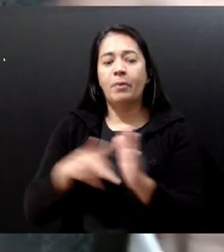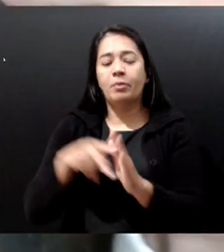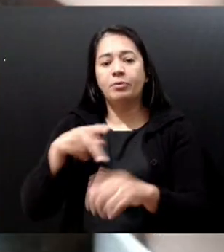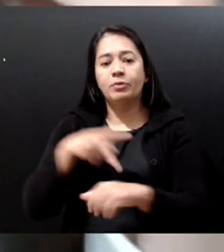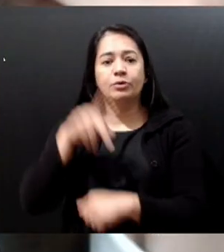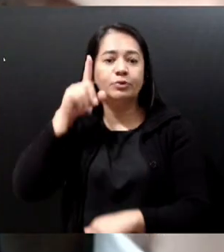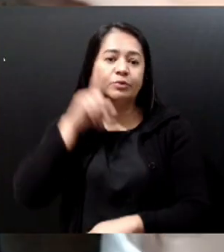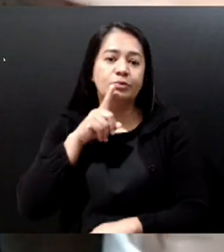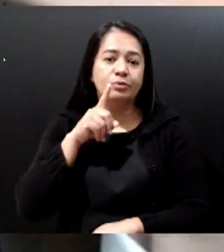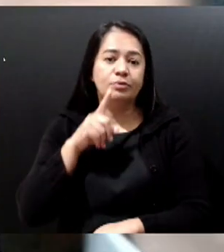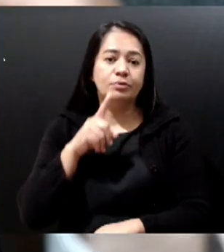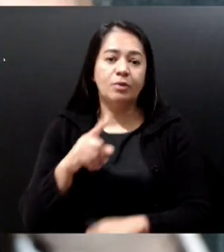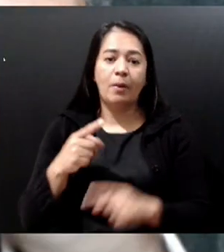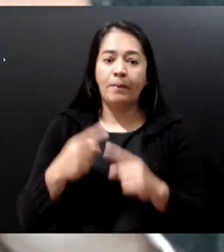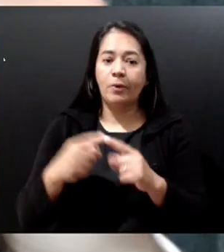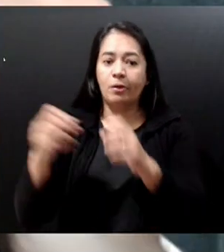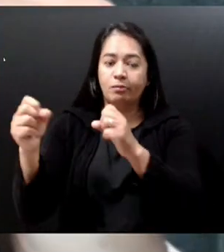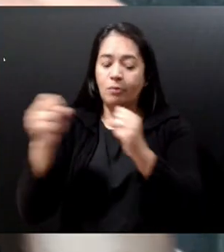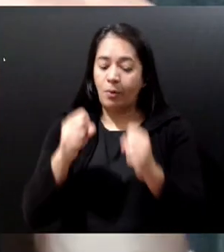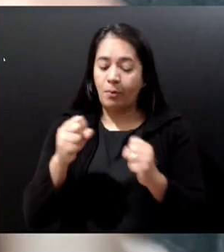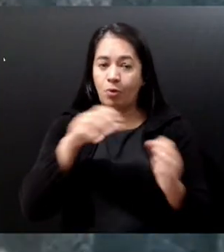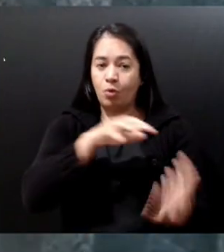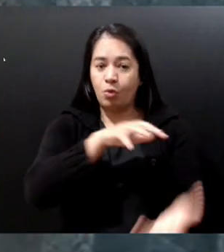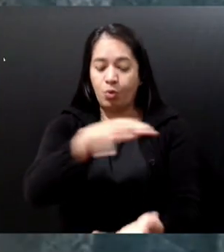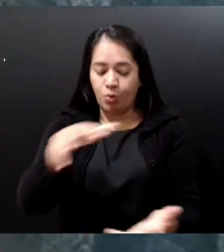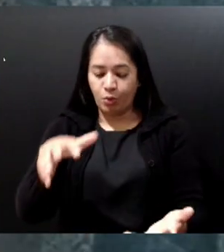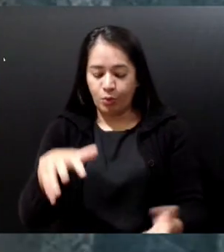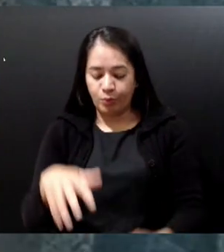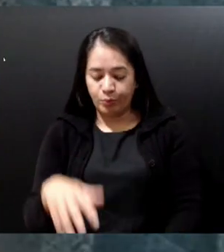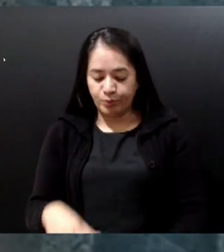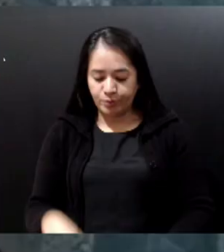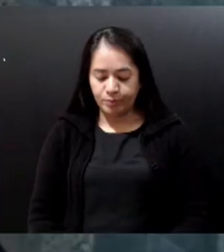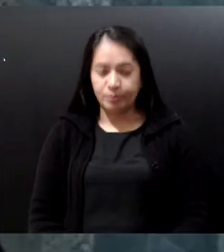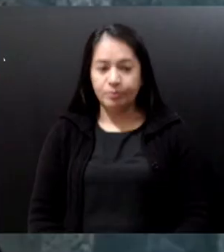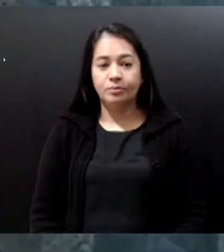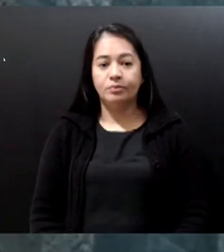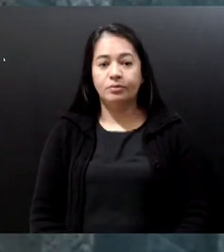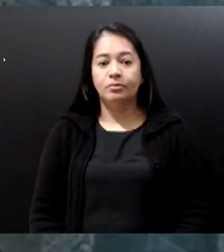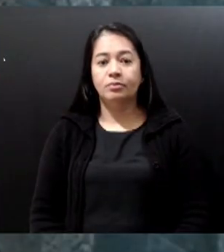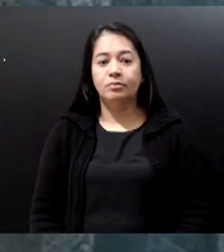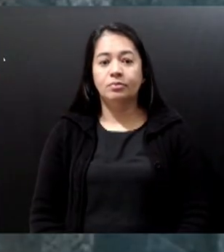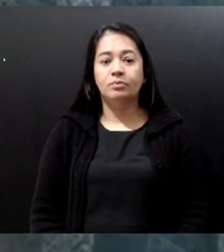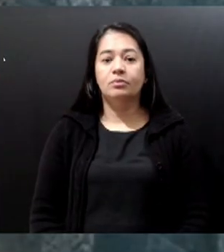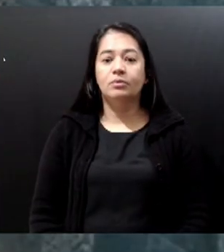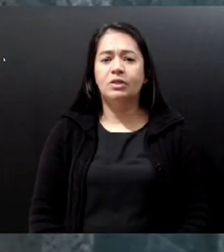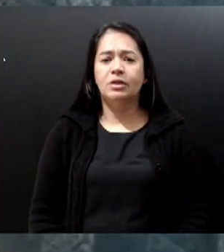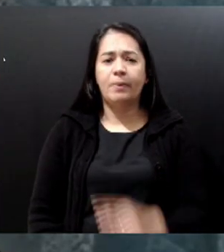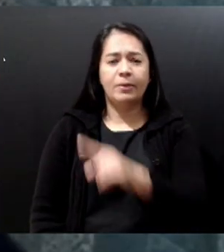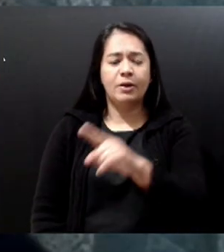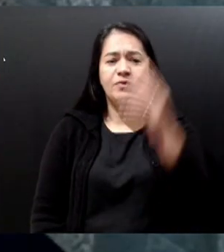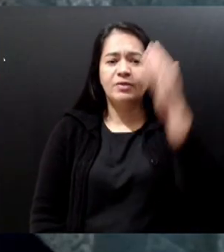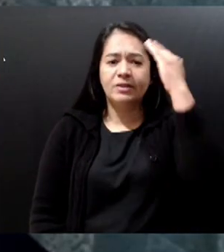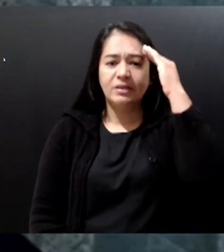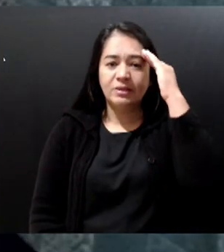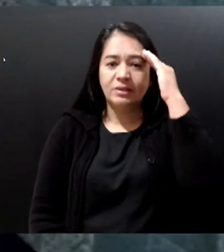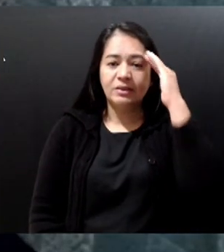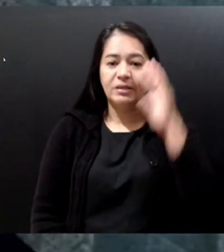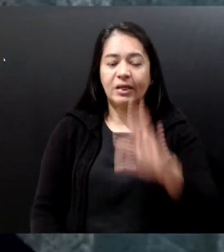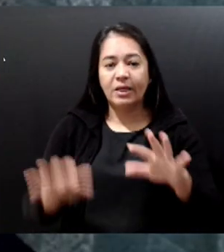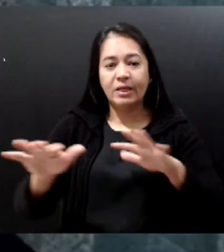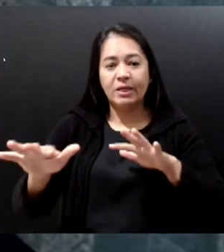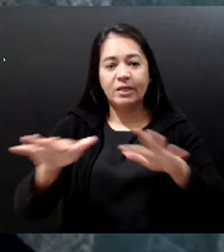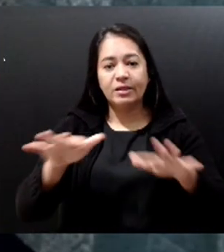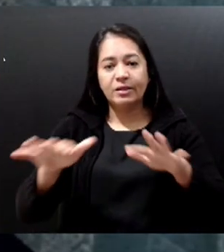cultural. E só para você entender, esse movimento de direitos das comunidades